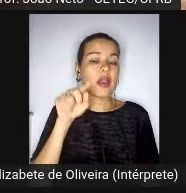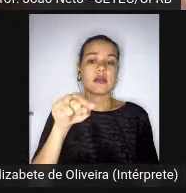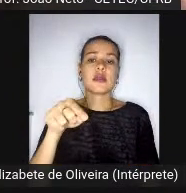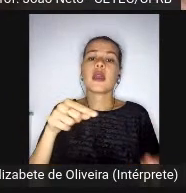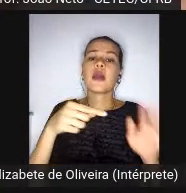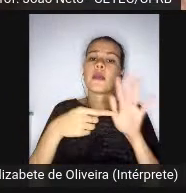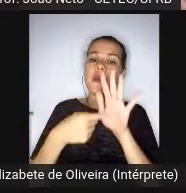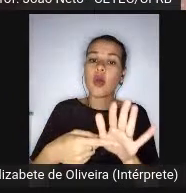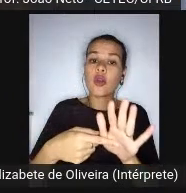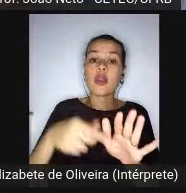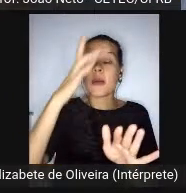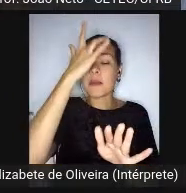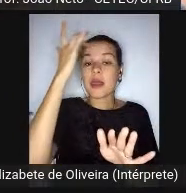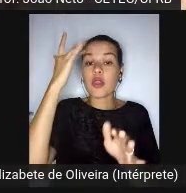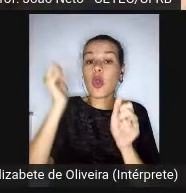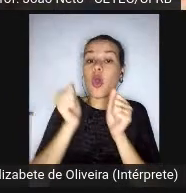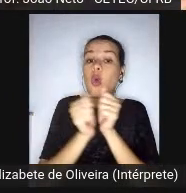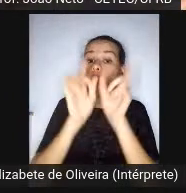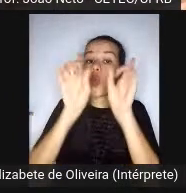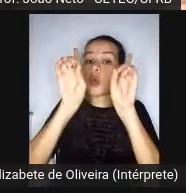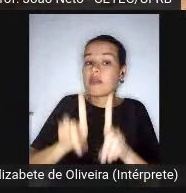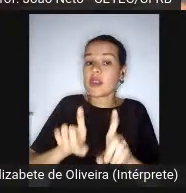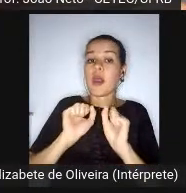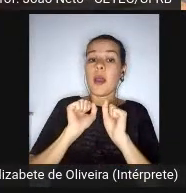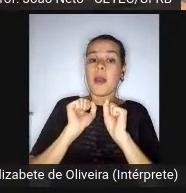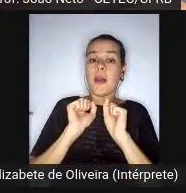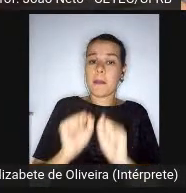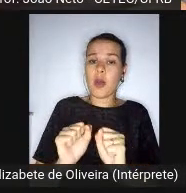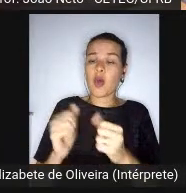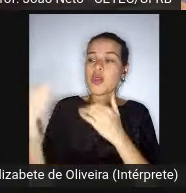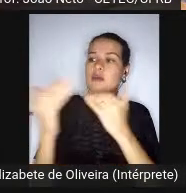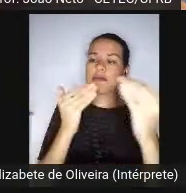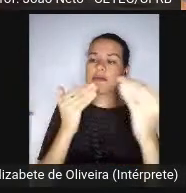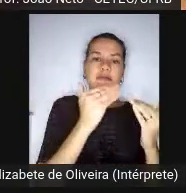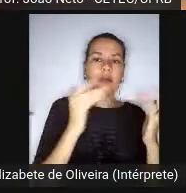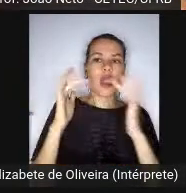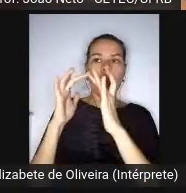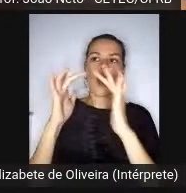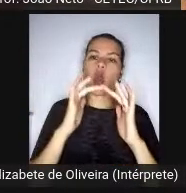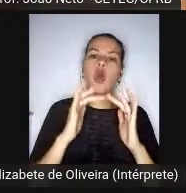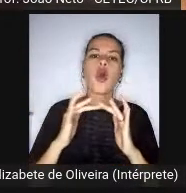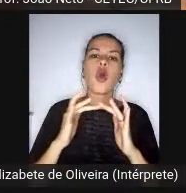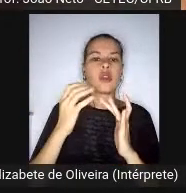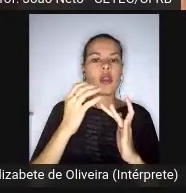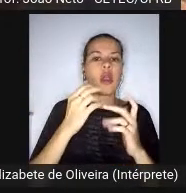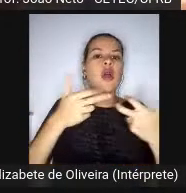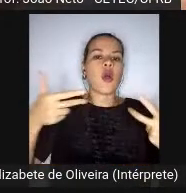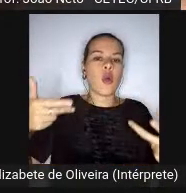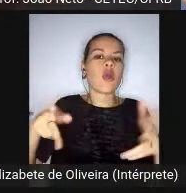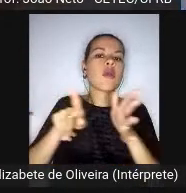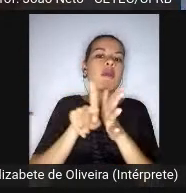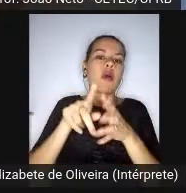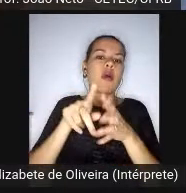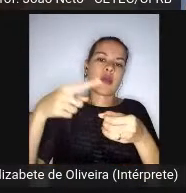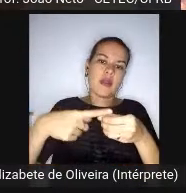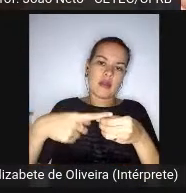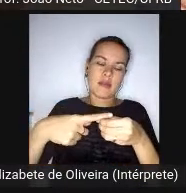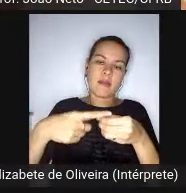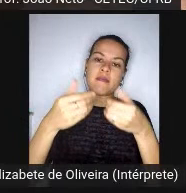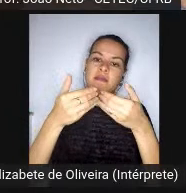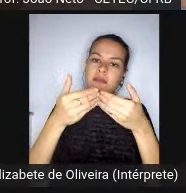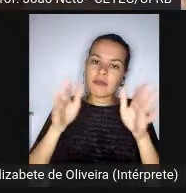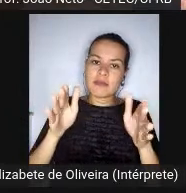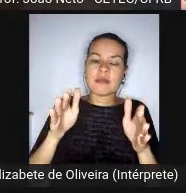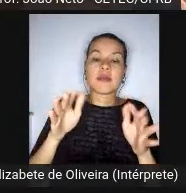com esses objetos que estão a na cidade disponíveis na cidade isso tudo a